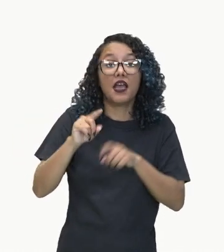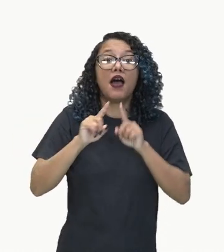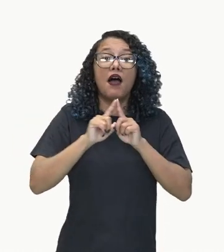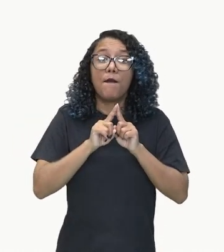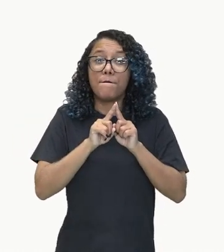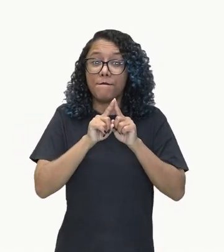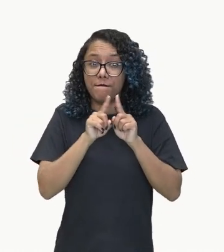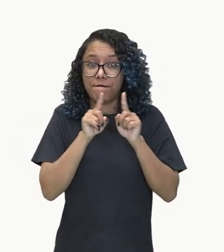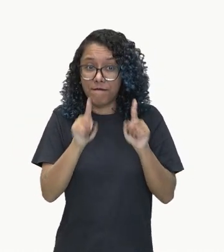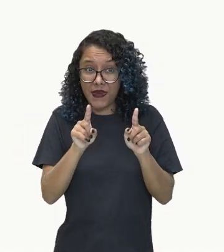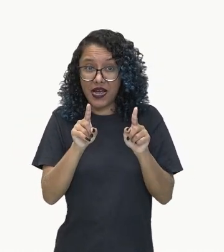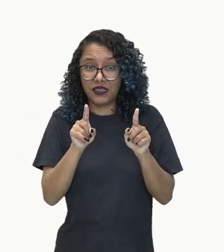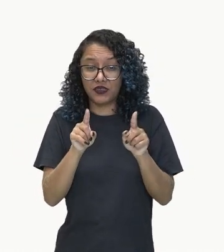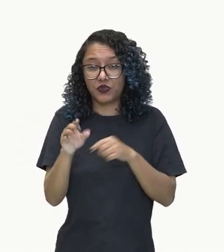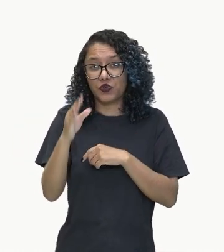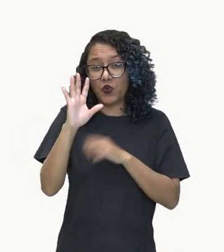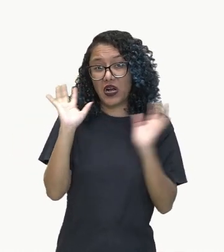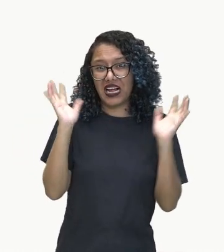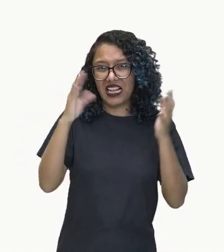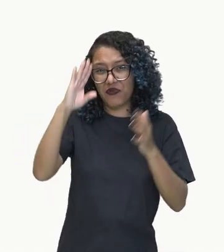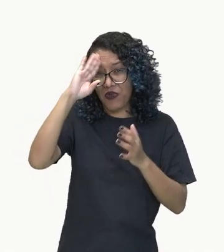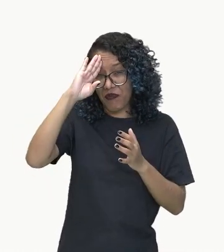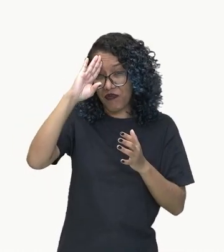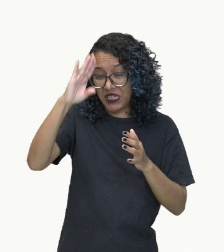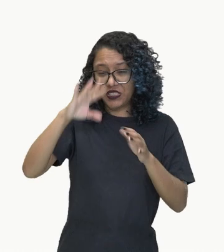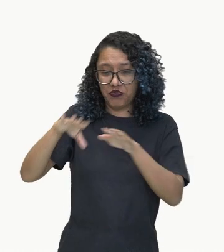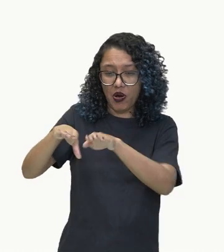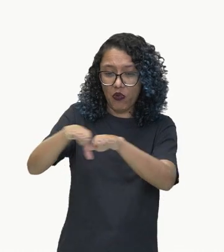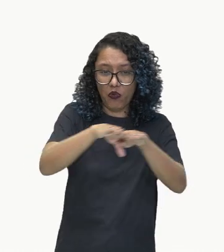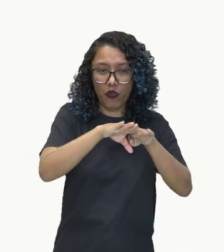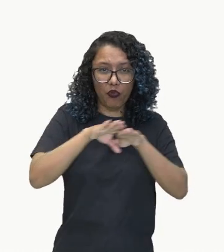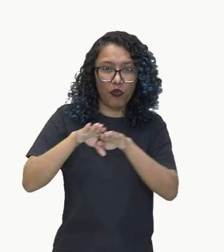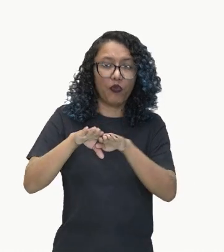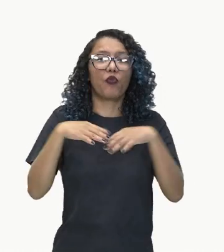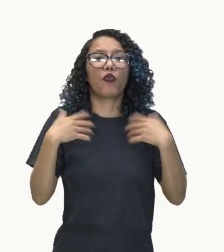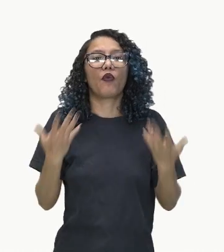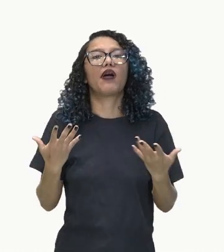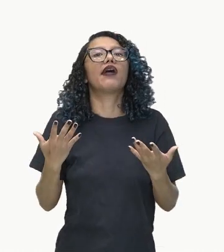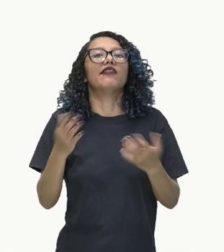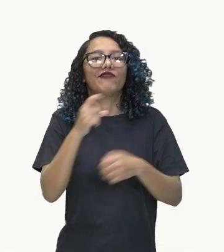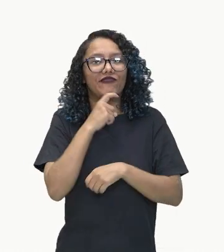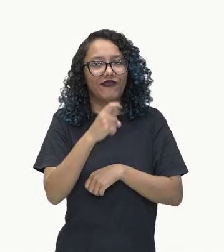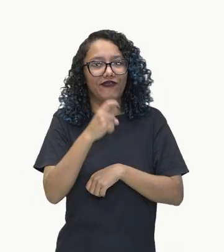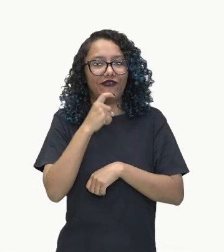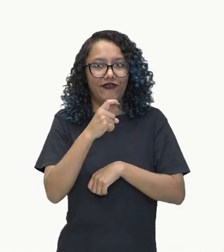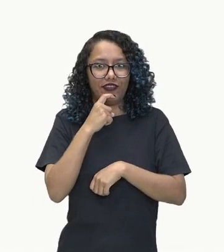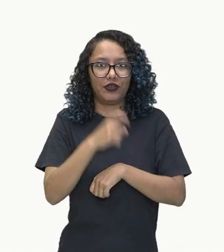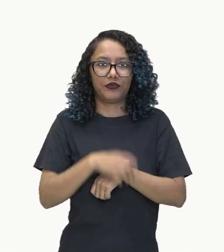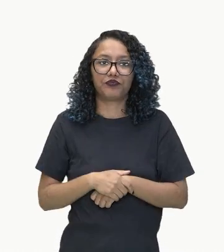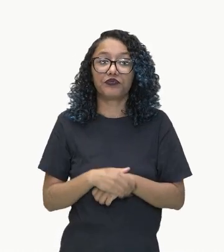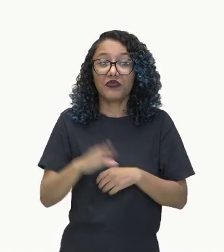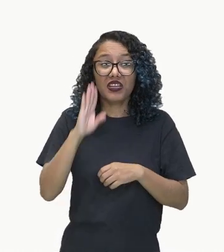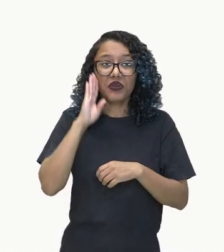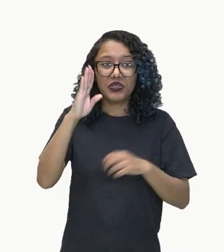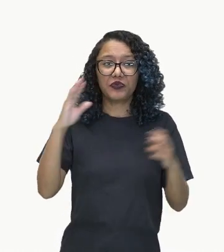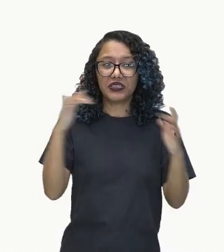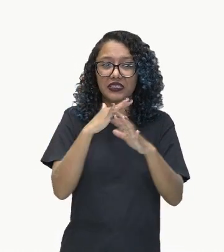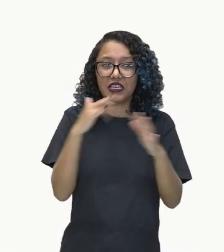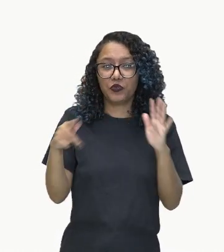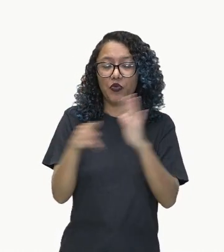predominar, né, clima mais frio. As principais cidades do Canadá, Toronto,